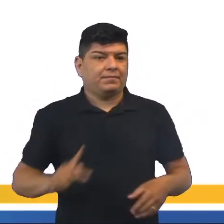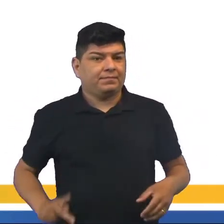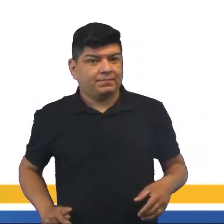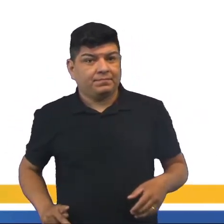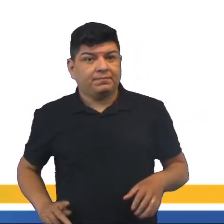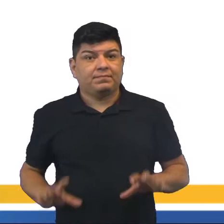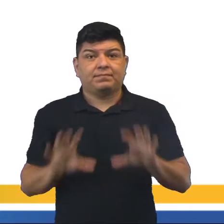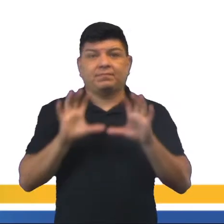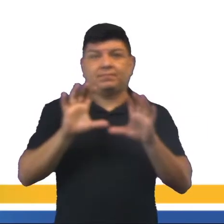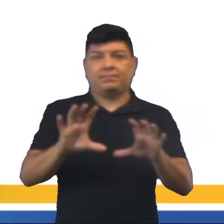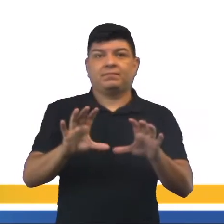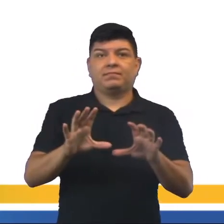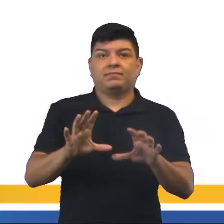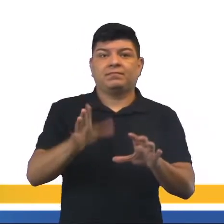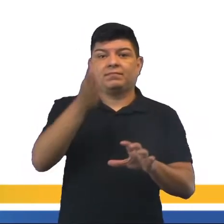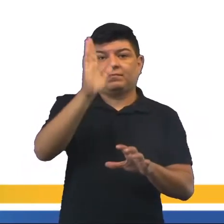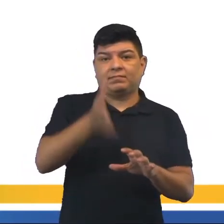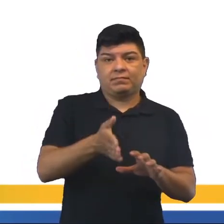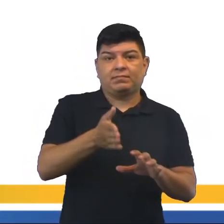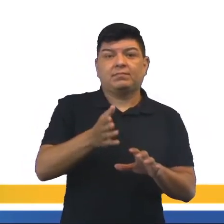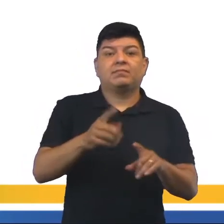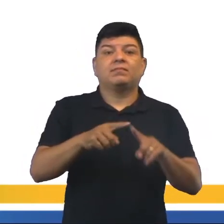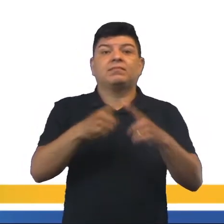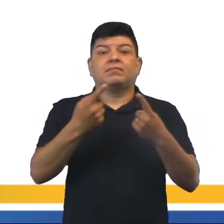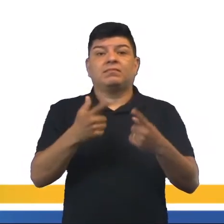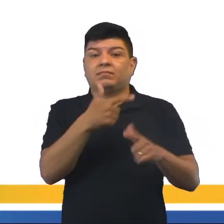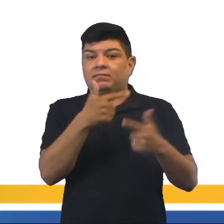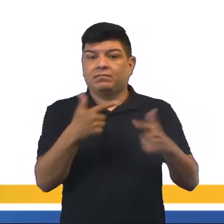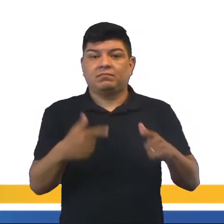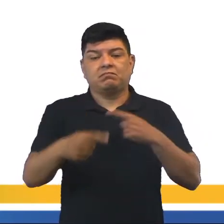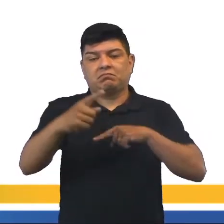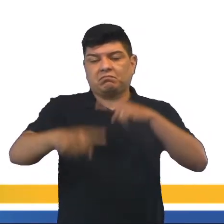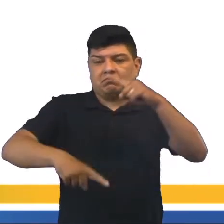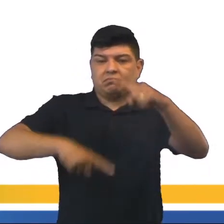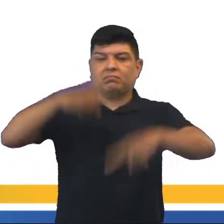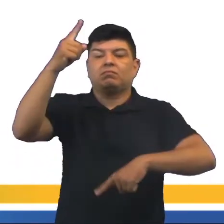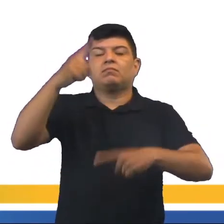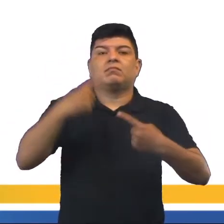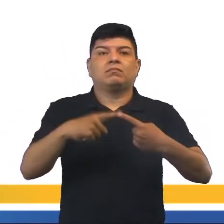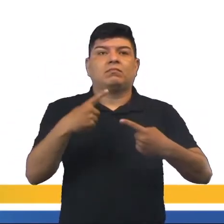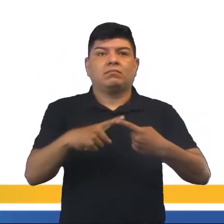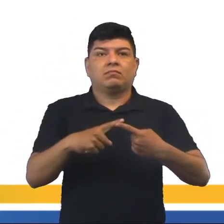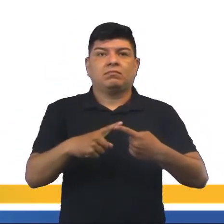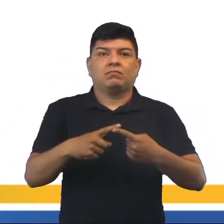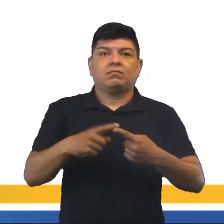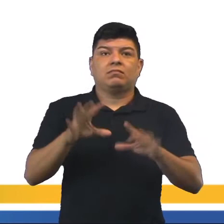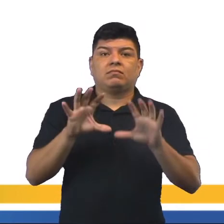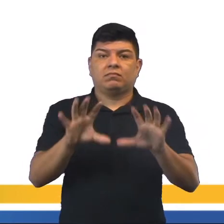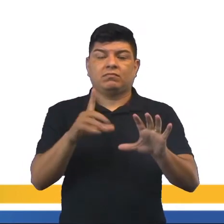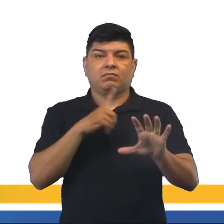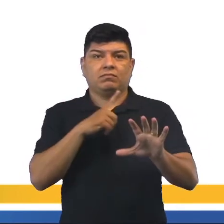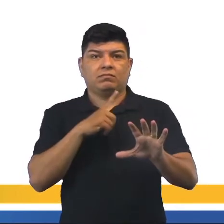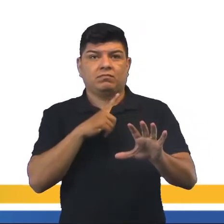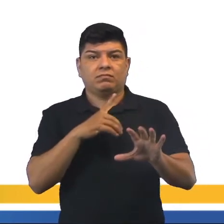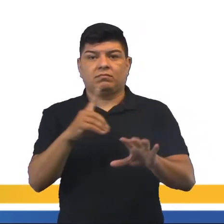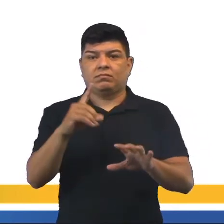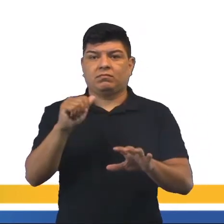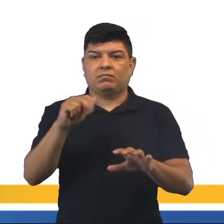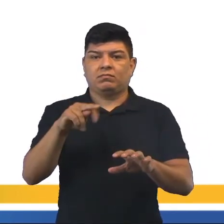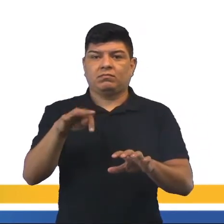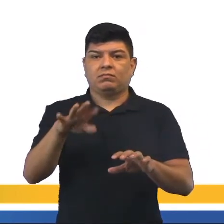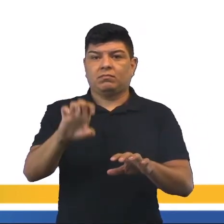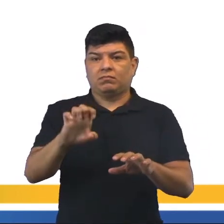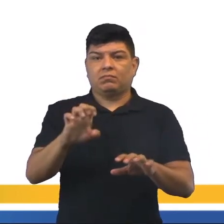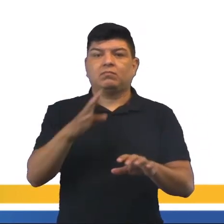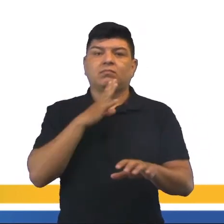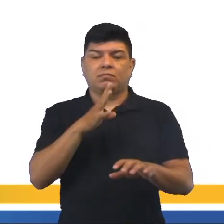presidente, a campanha das Diretas Já, que não obteria sucesso, pois a emenda Dante de Oliveira, como